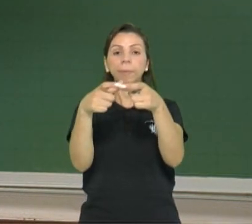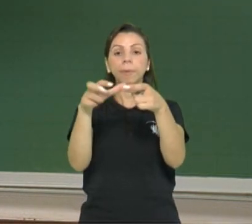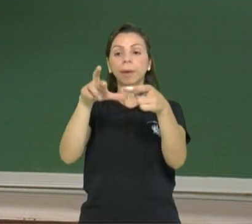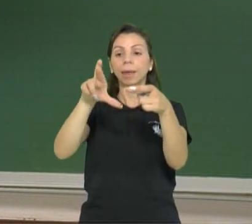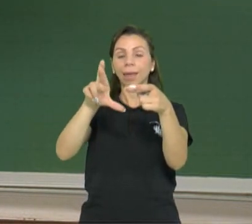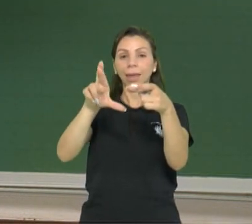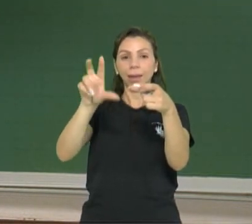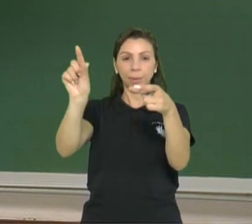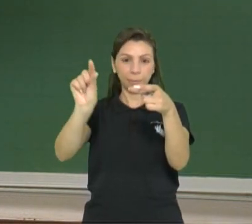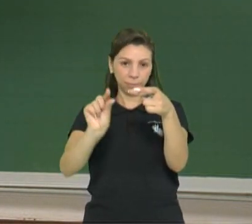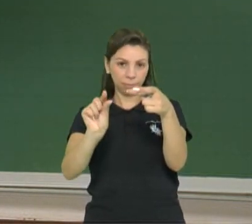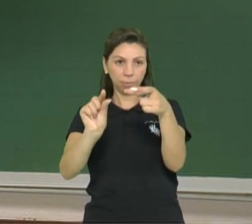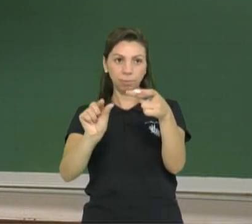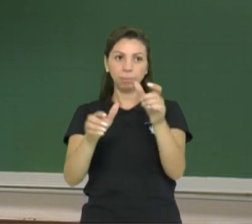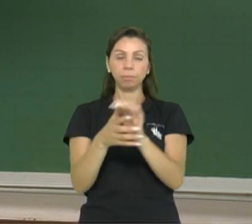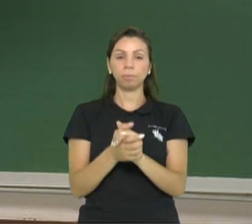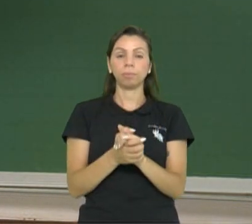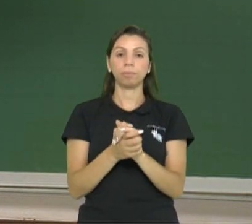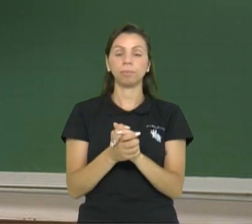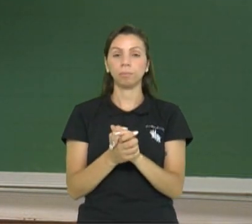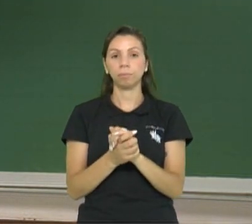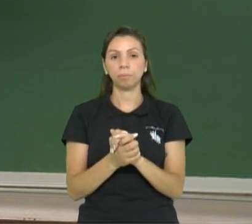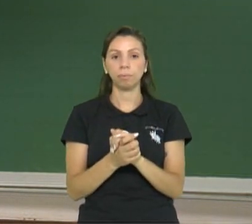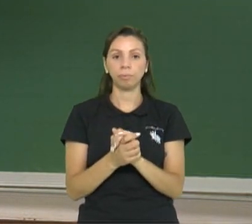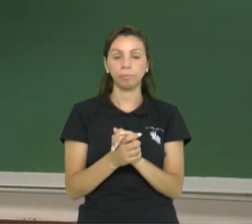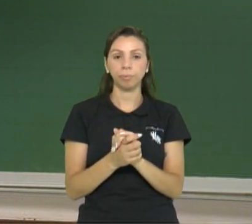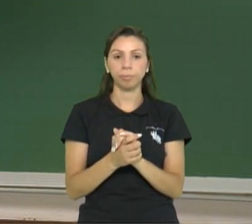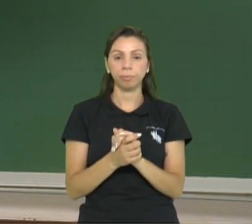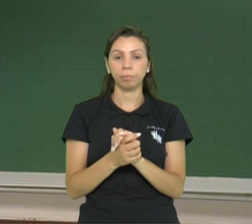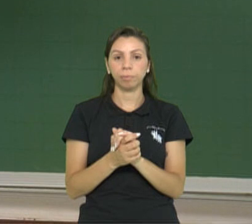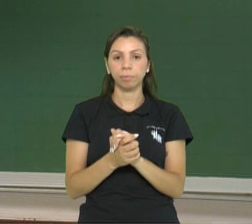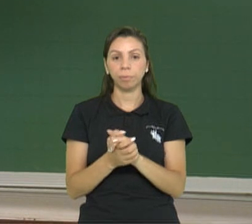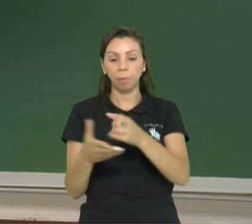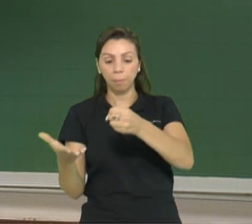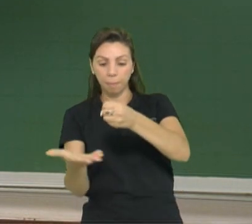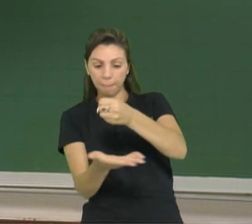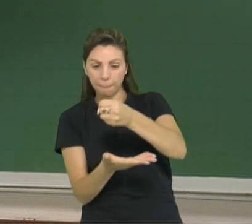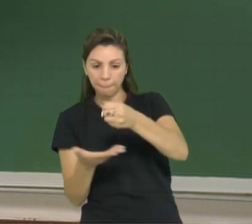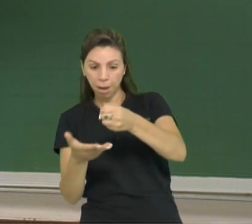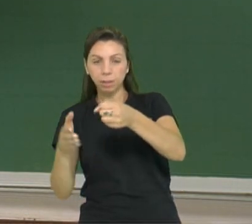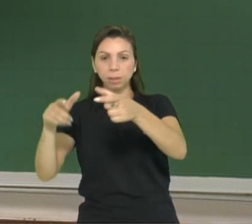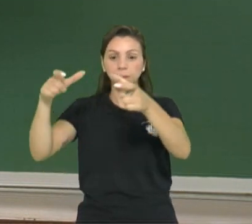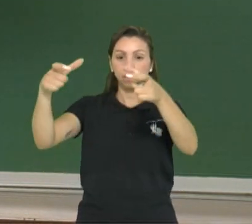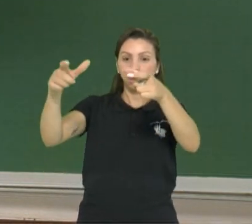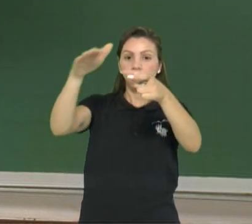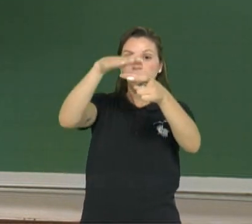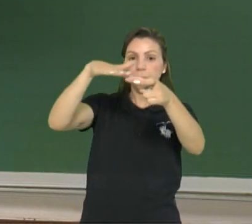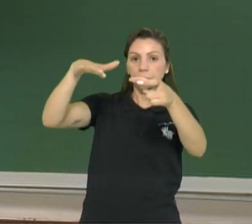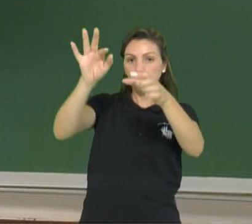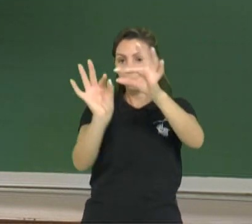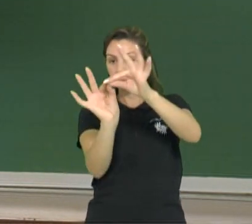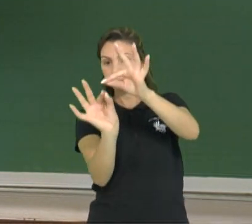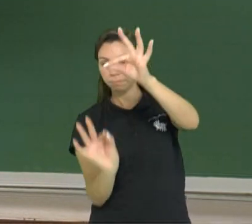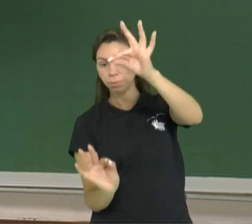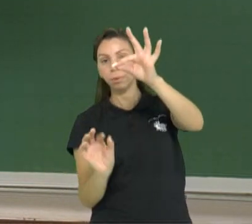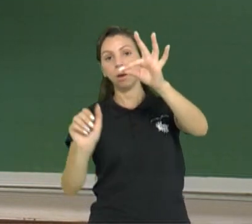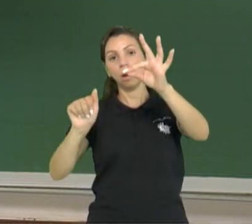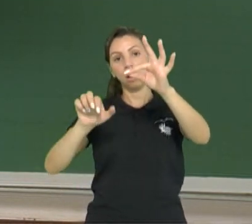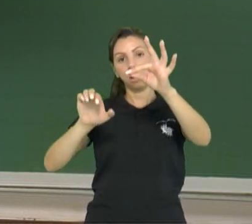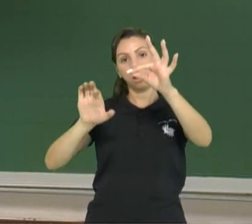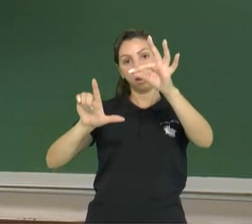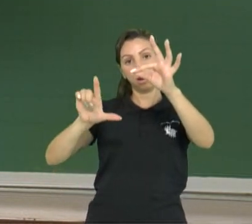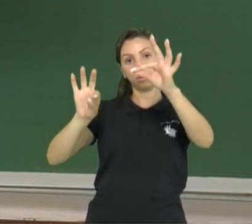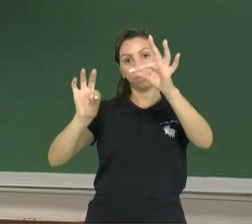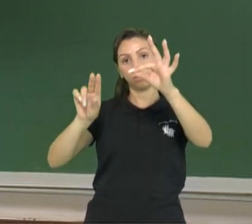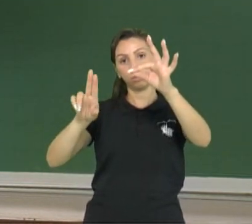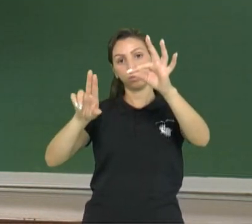minúsculo. E a distância entre as duas bases, nós chamamos de altura. E para a gente, então,